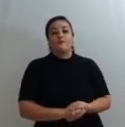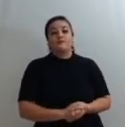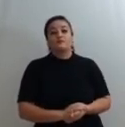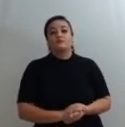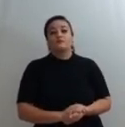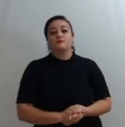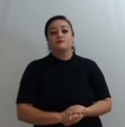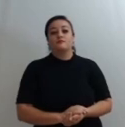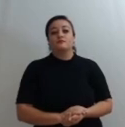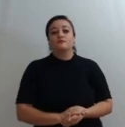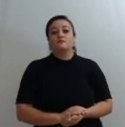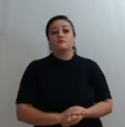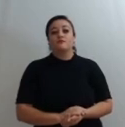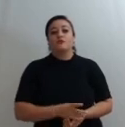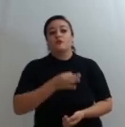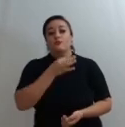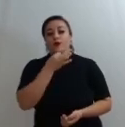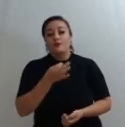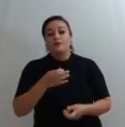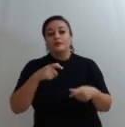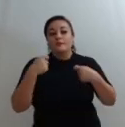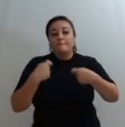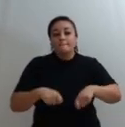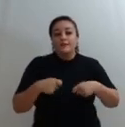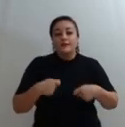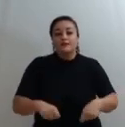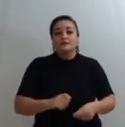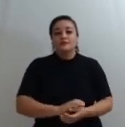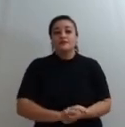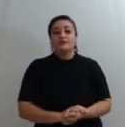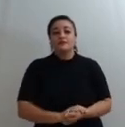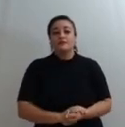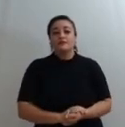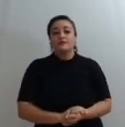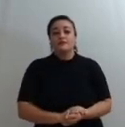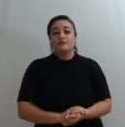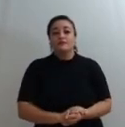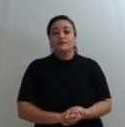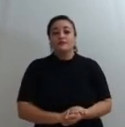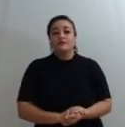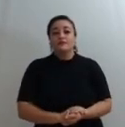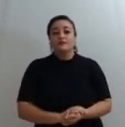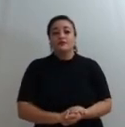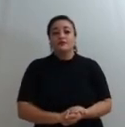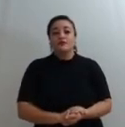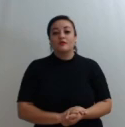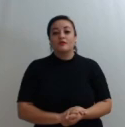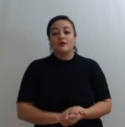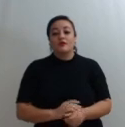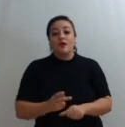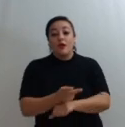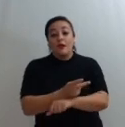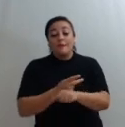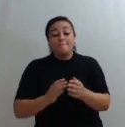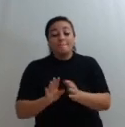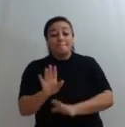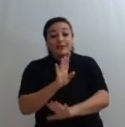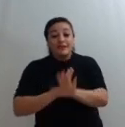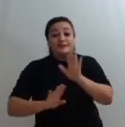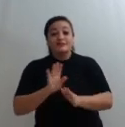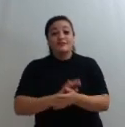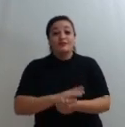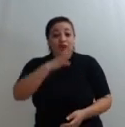como argumento a necessidade da preservação das provas, pois os fatos estariam se tornando